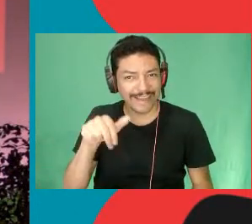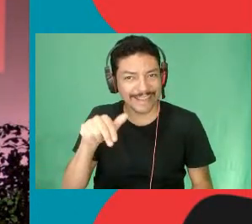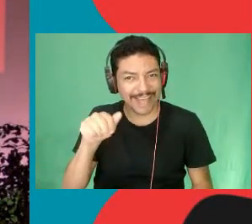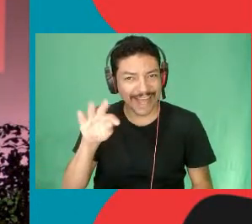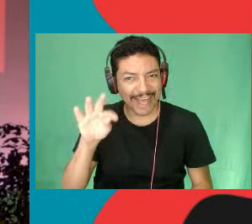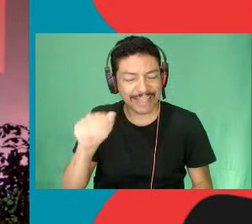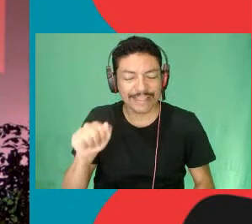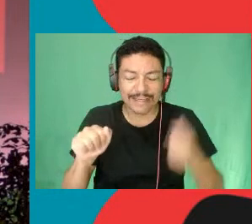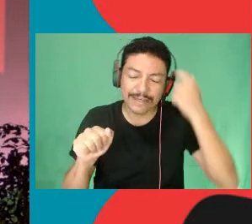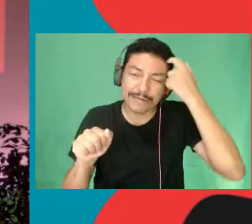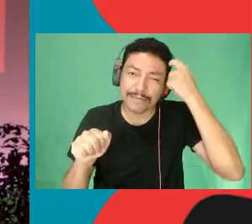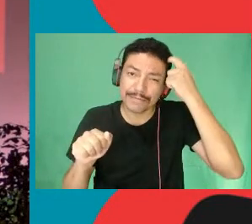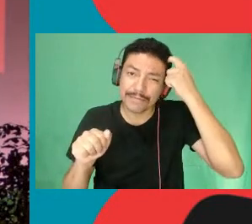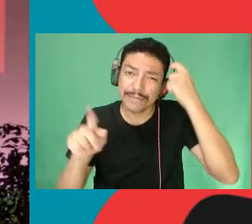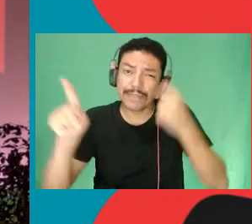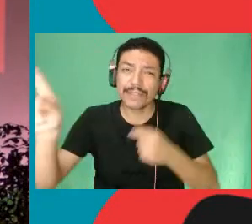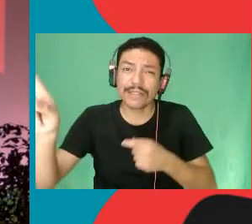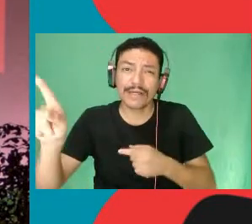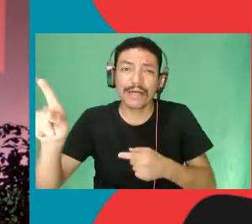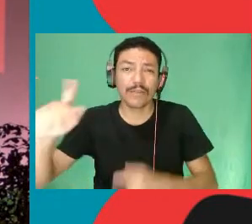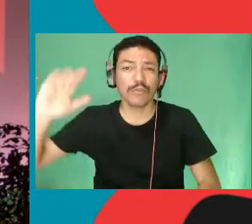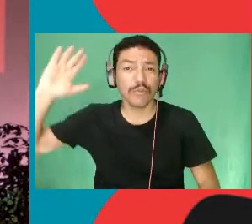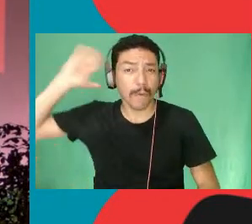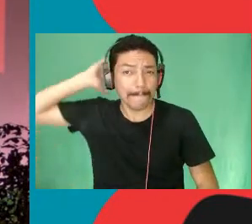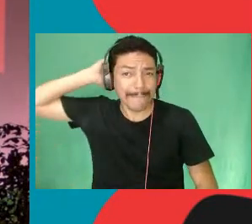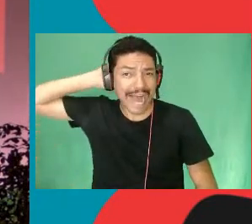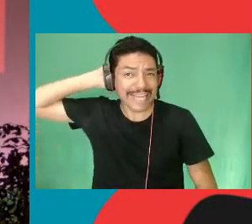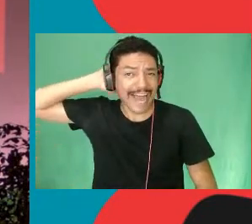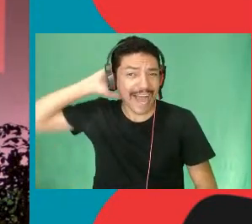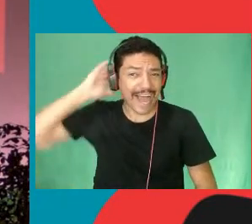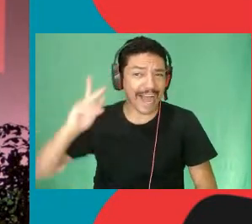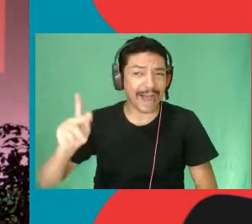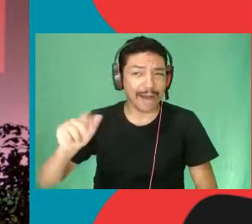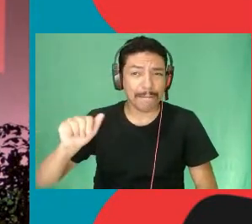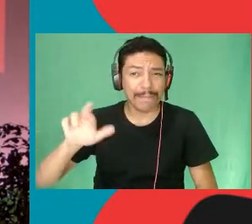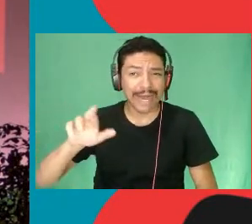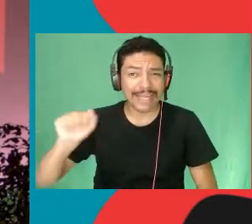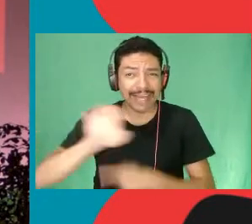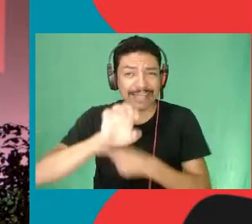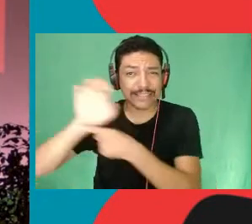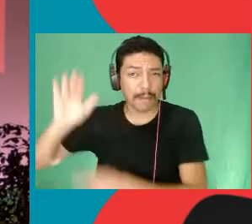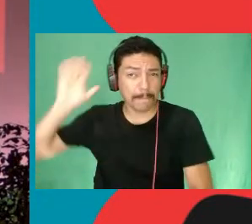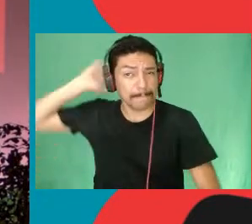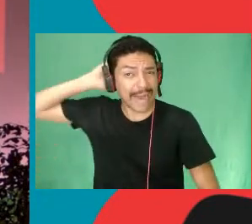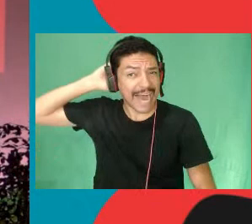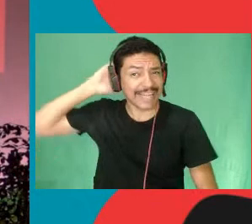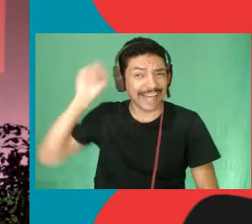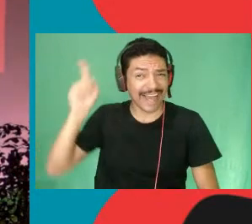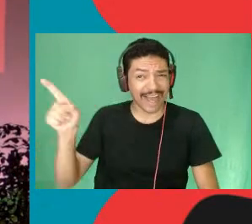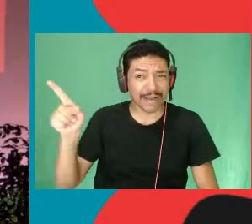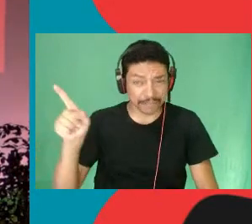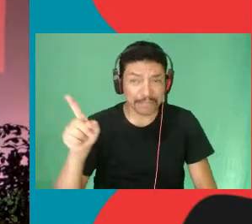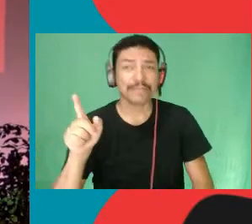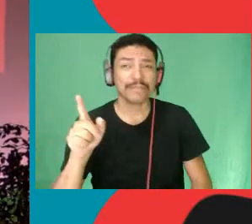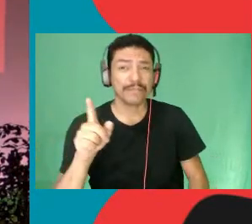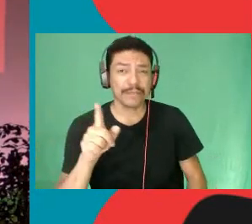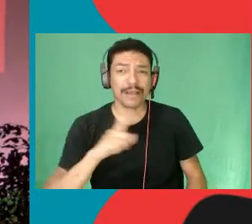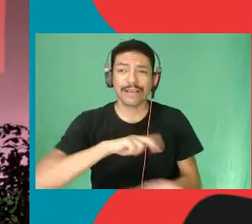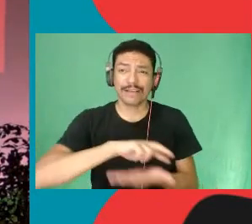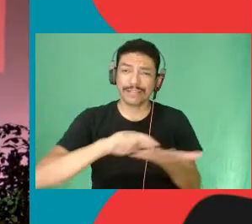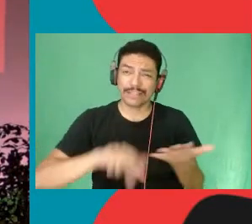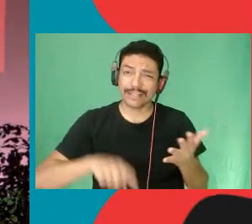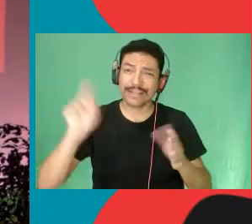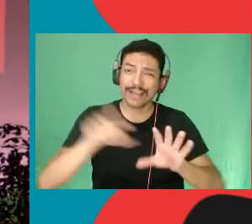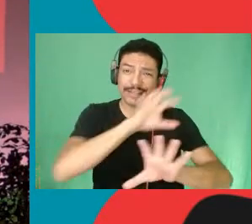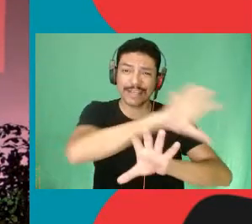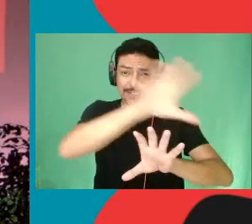lá natural lá do Pará. Então, a diversidade também é regional. A gente queria entender um pouquinho quem são esses